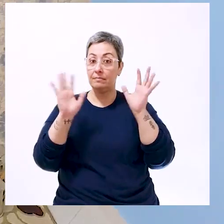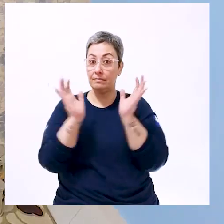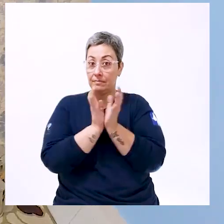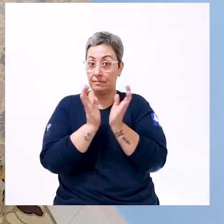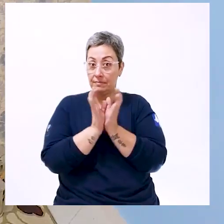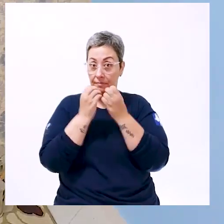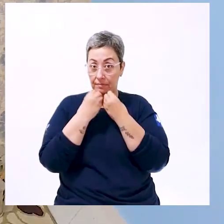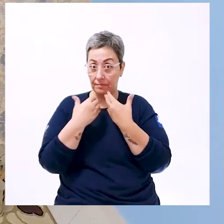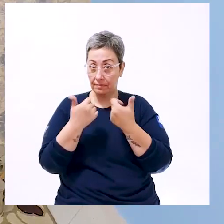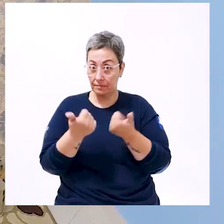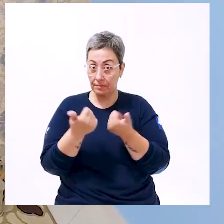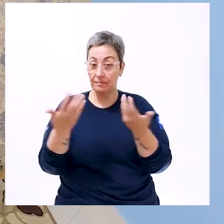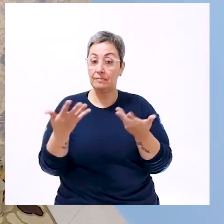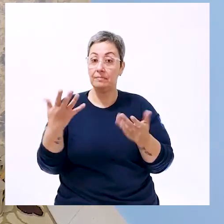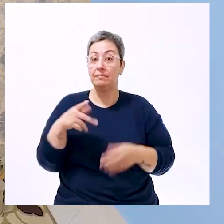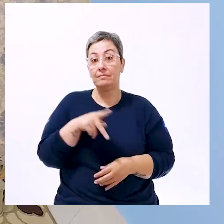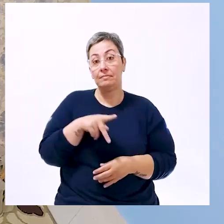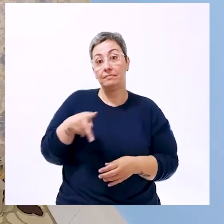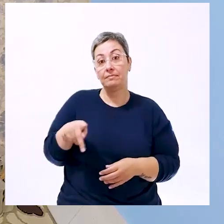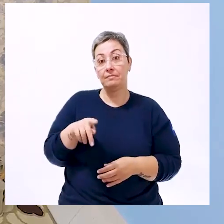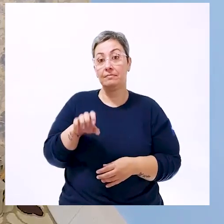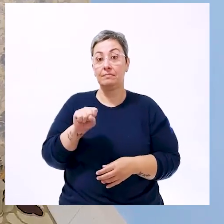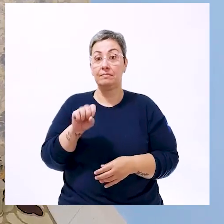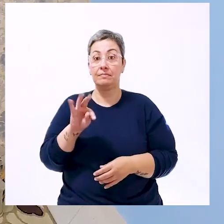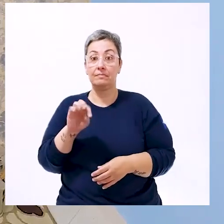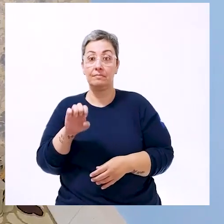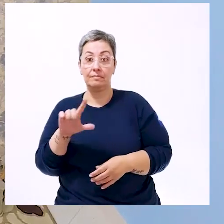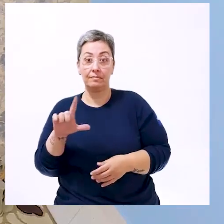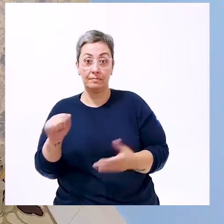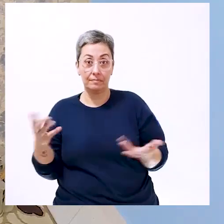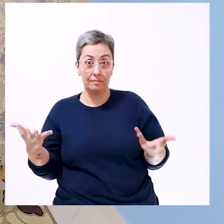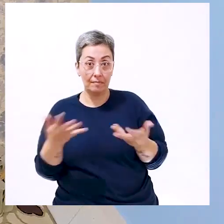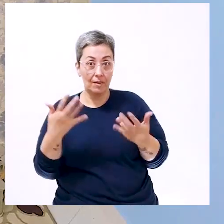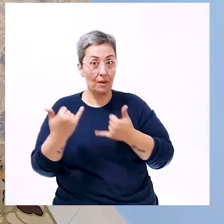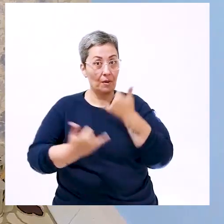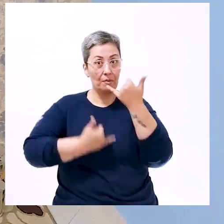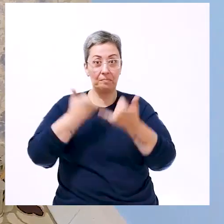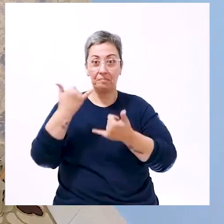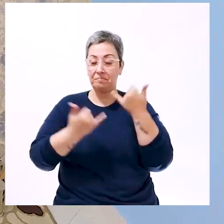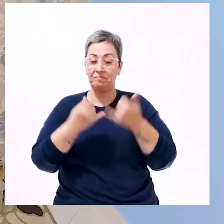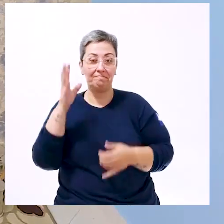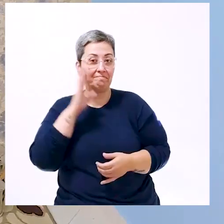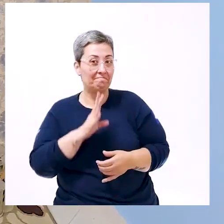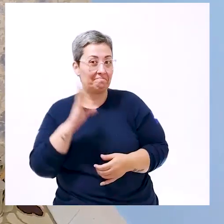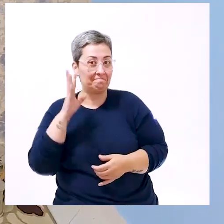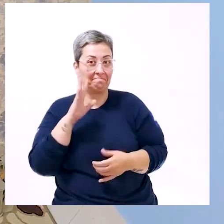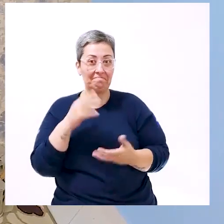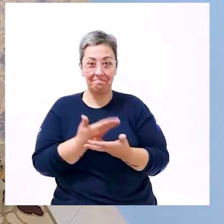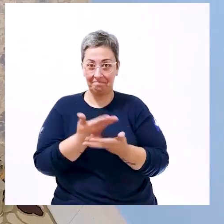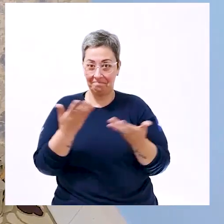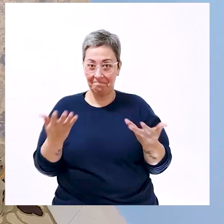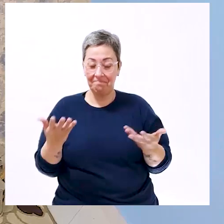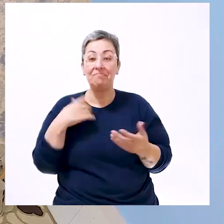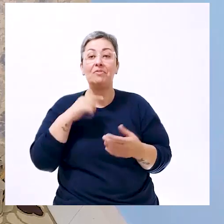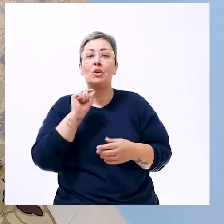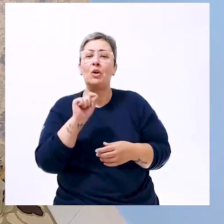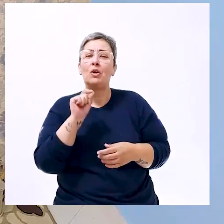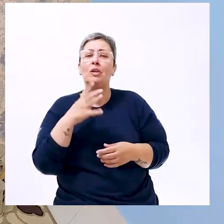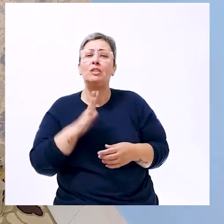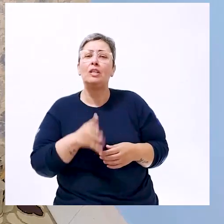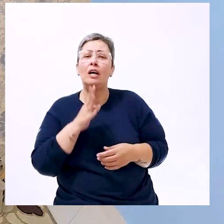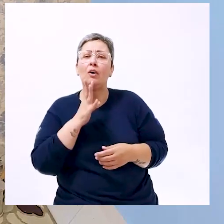Olá, galera, tudo bom com vocês? Eu sou a professora Estela e hoje eu trouxe uma brincadeira bem legal para vocês.